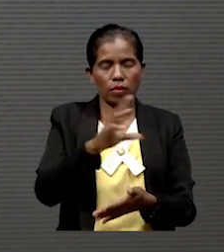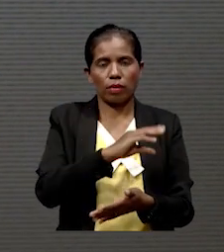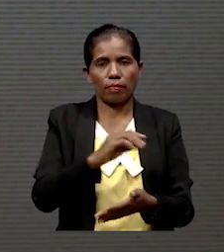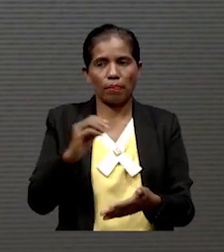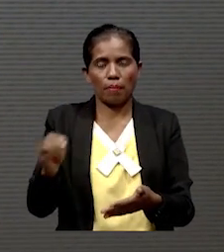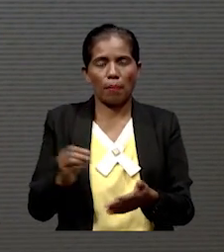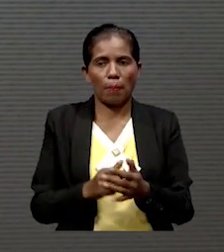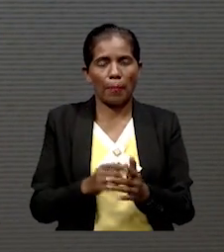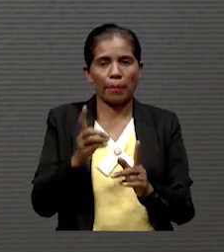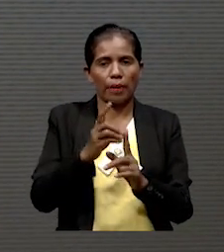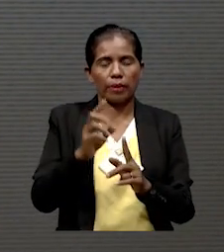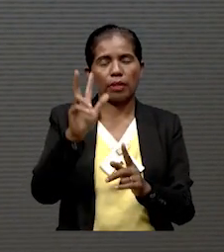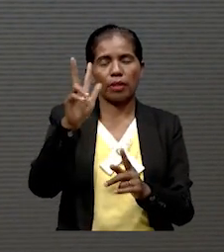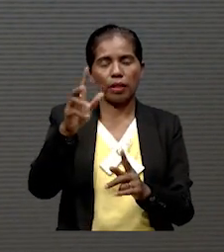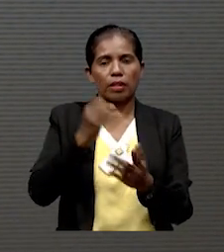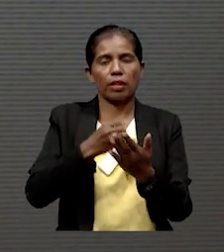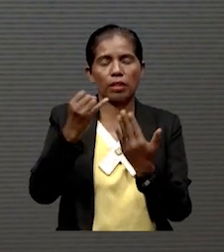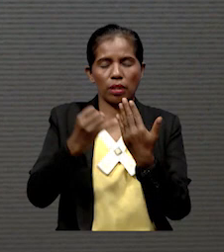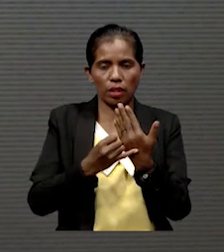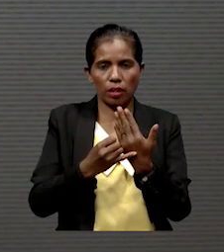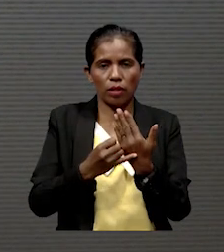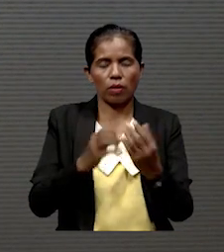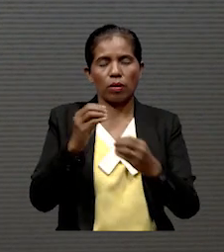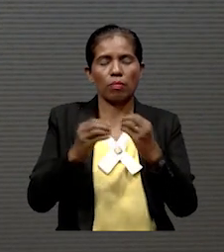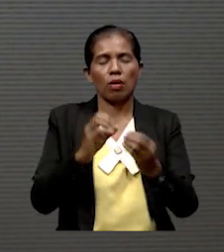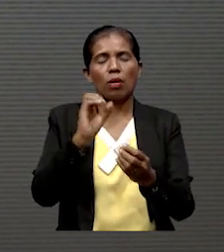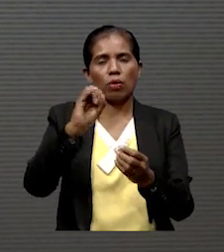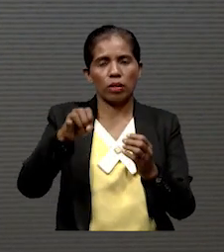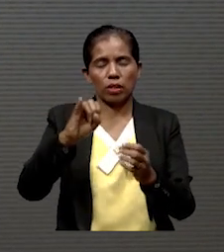1/2022, data 3 de janeiro, com o orçamento geral Estado para